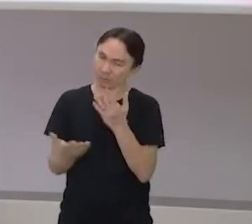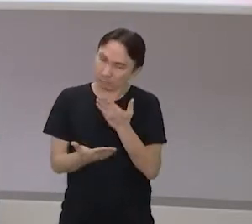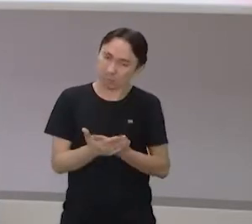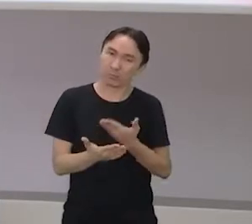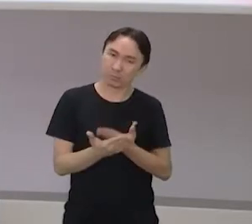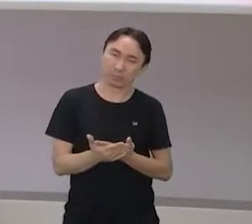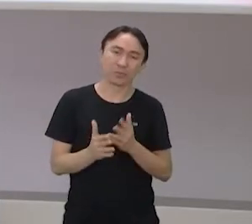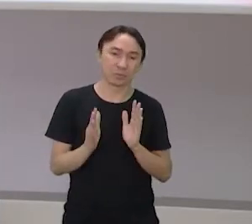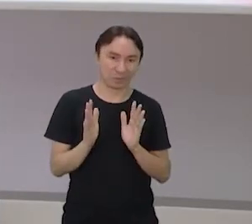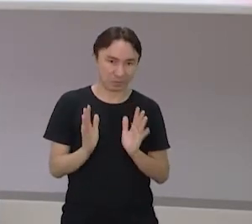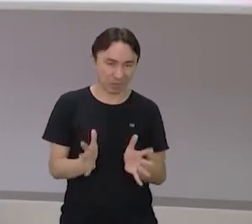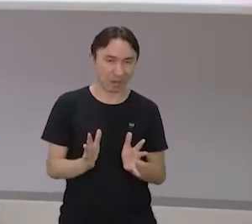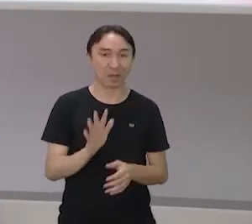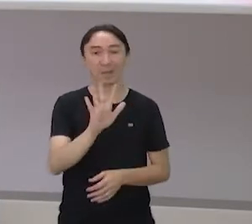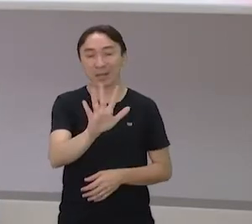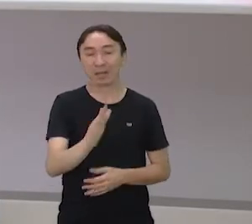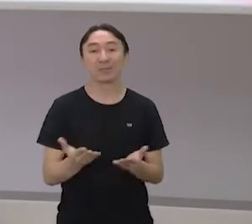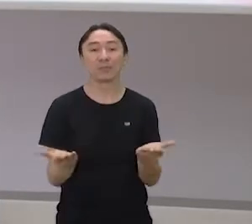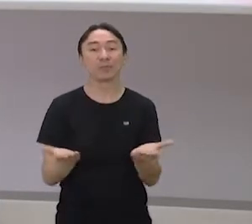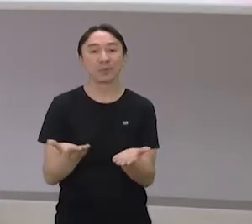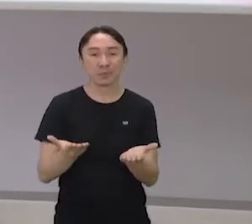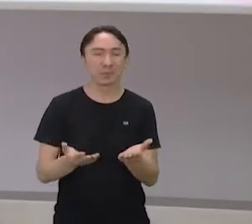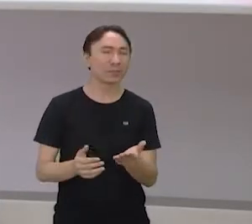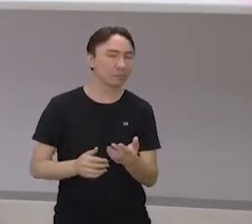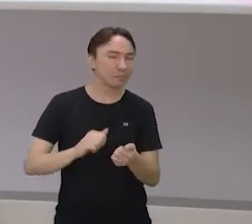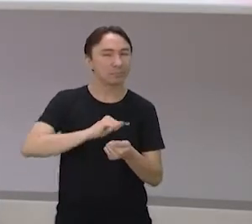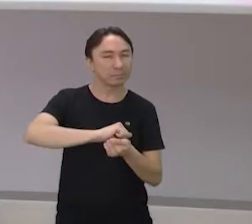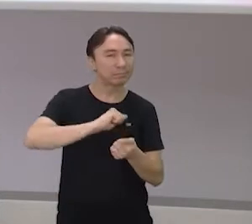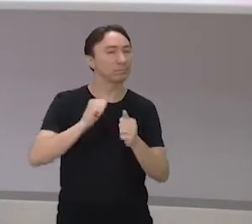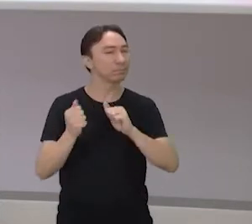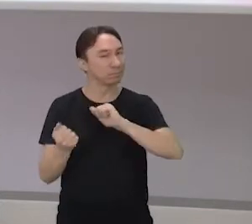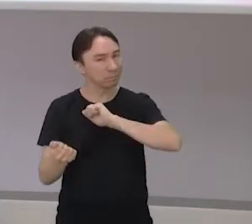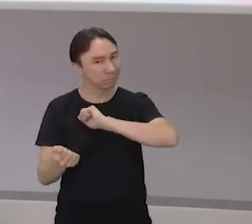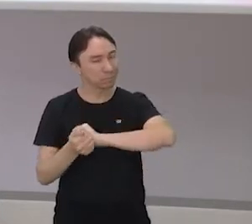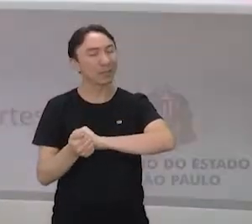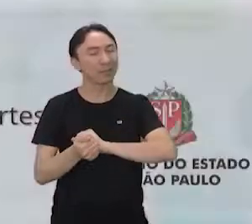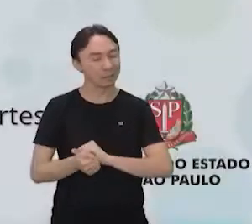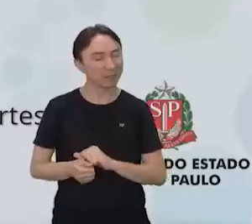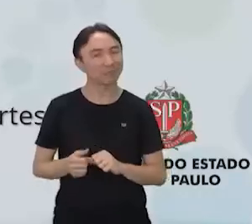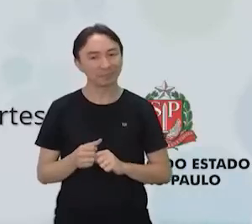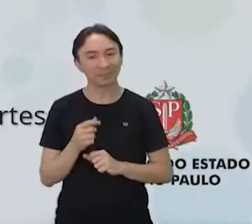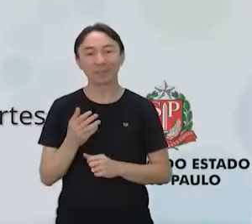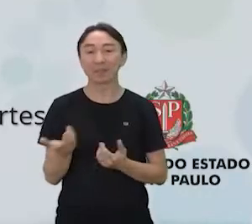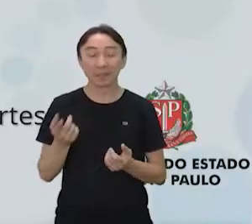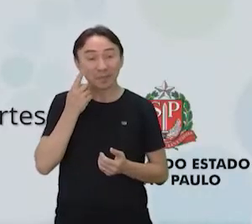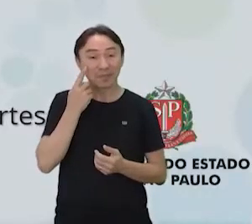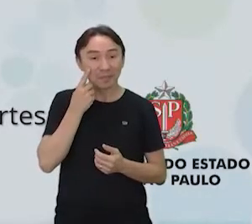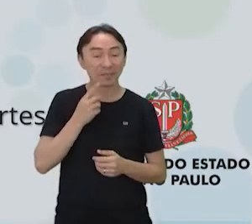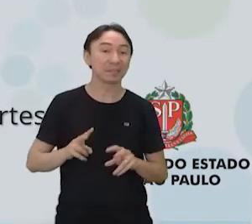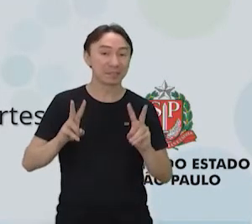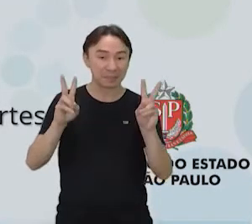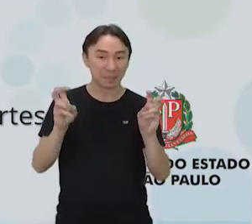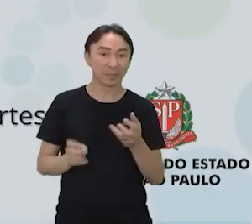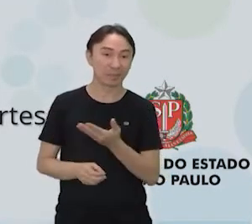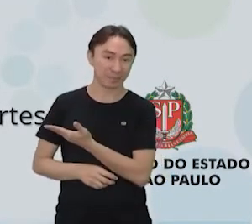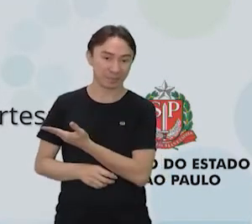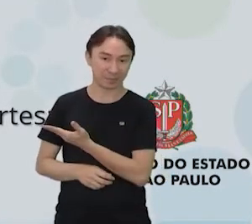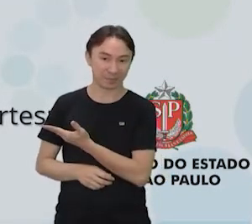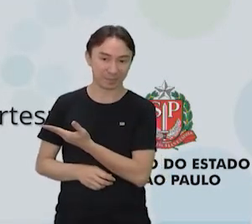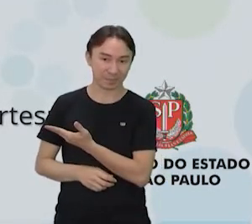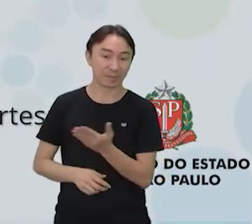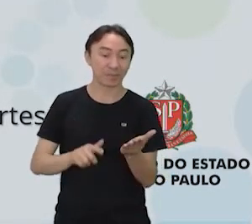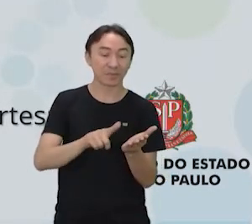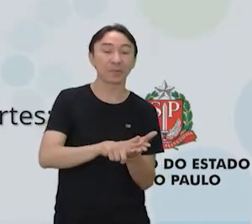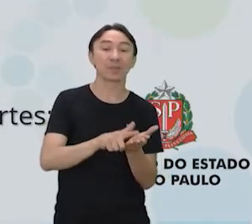uma roupagem diferente. A primeira vez que eu abordei a aula com esse mesmo título que vocês viram agora é Jornalismo e Inclusão